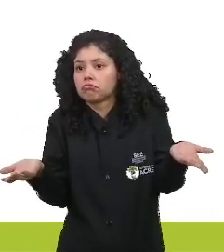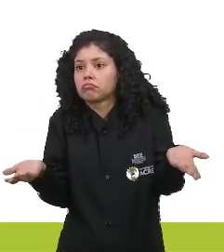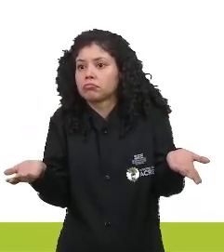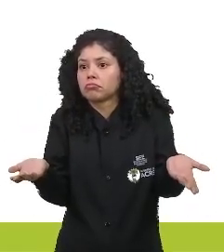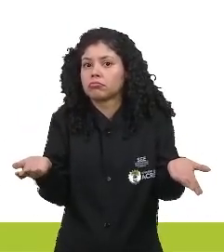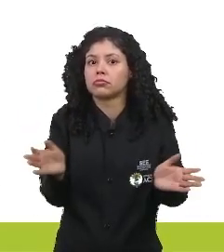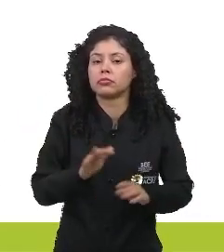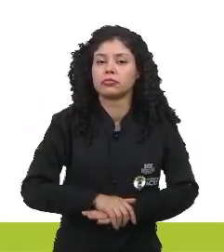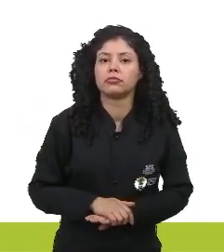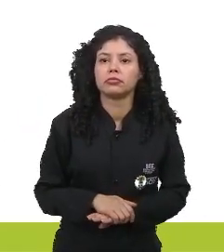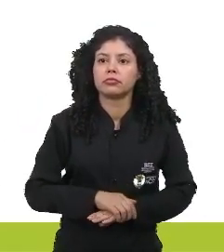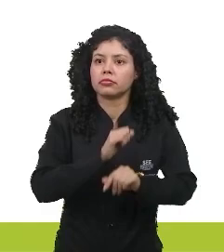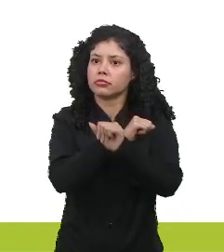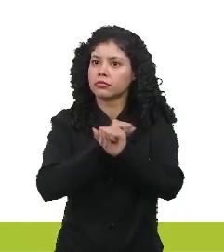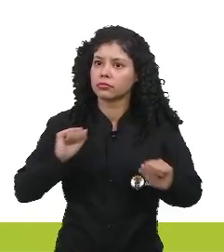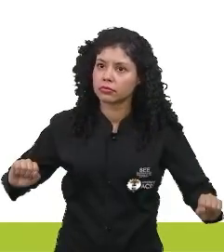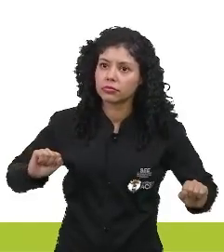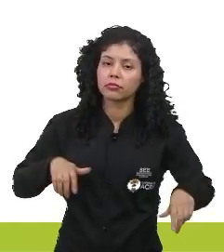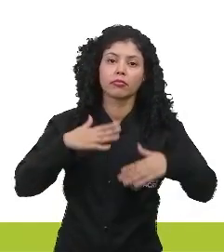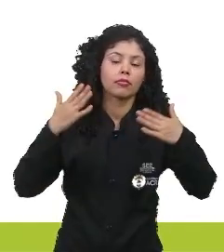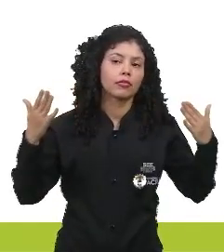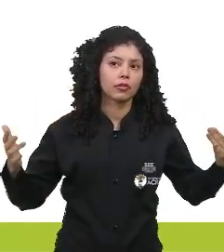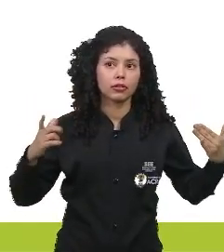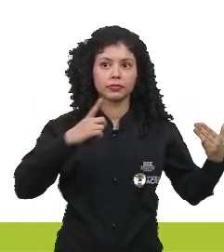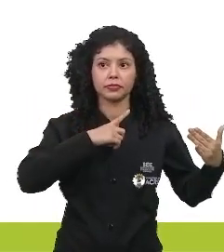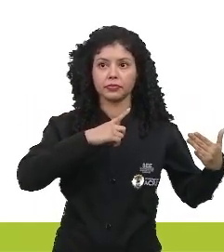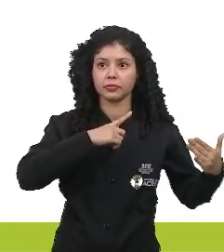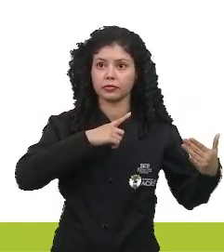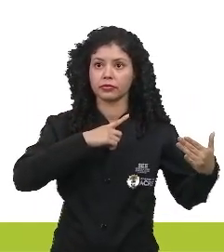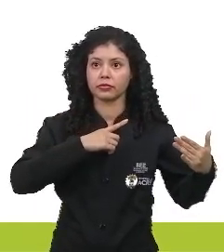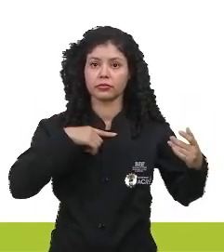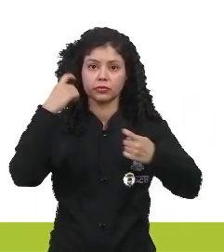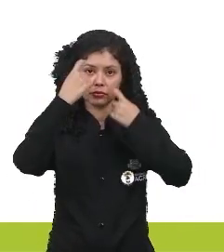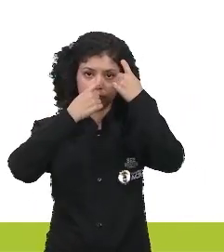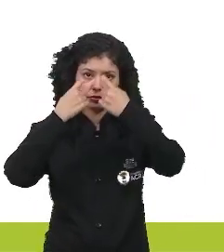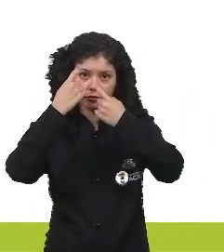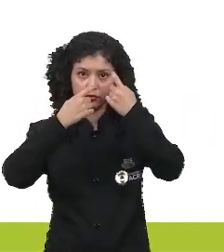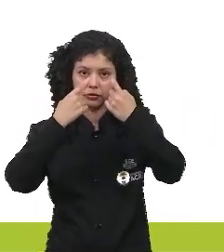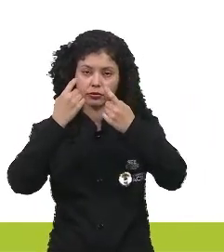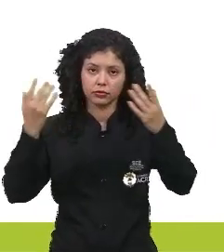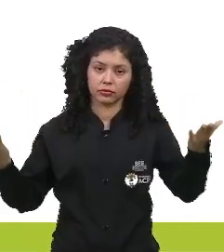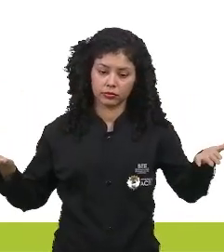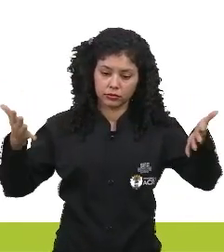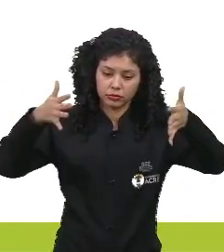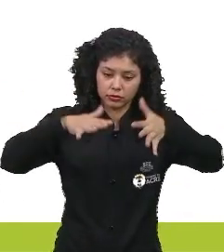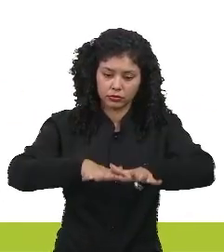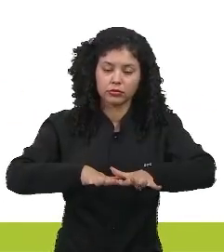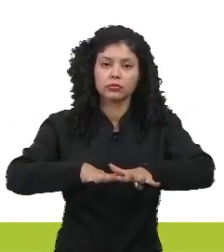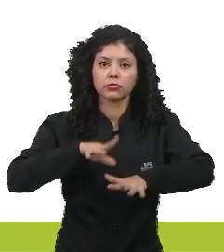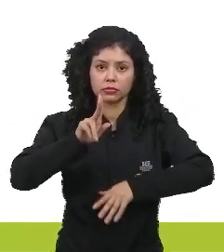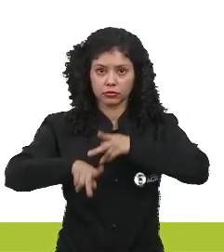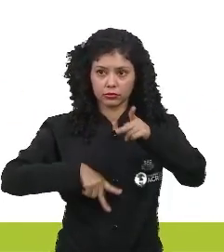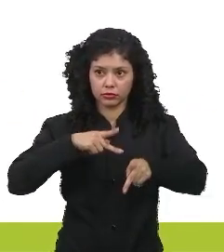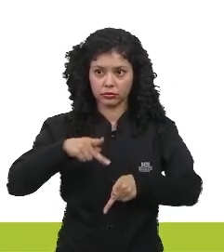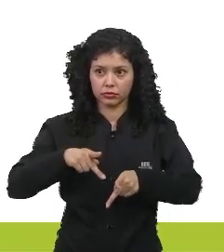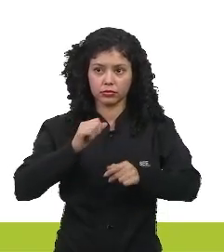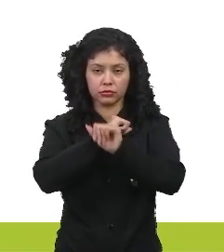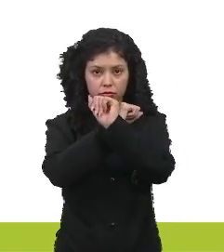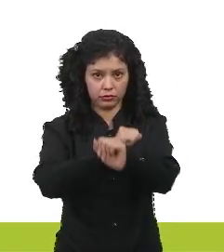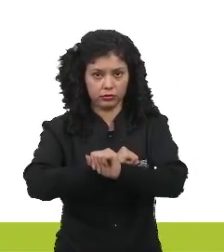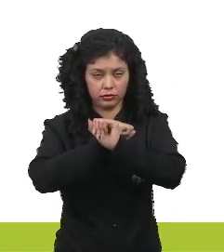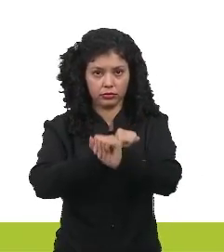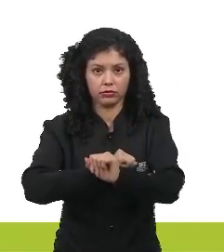essa? Uma abolição, pessoal, que não se preocupou em inserir esses